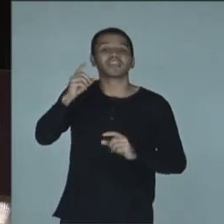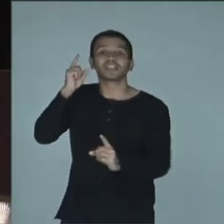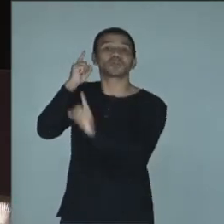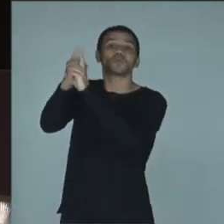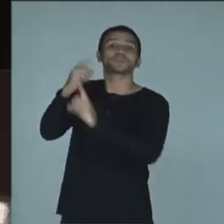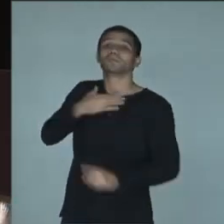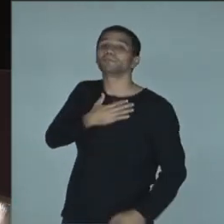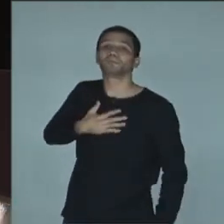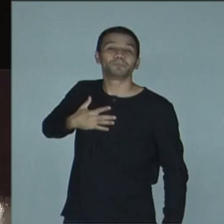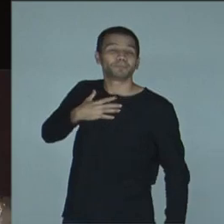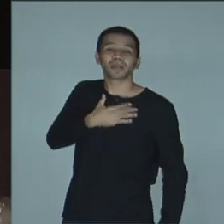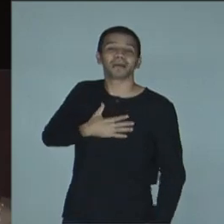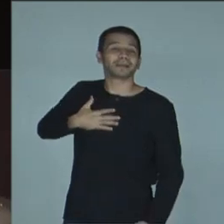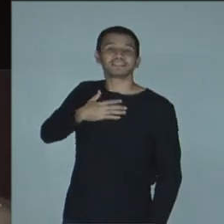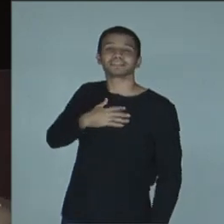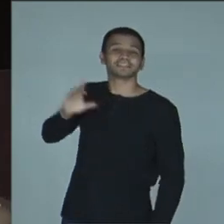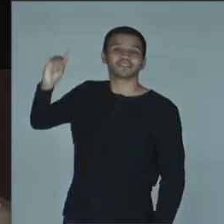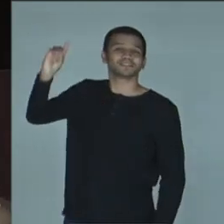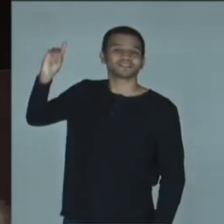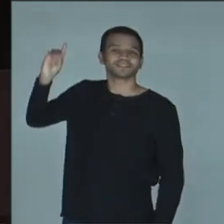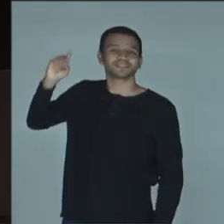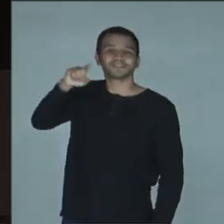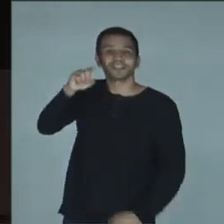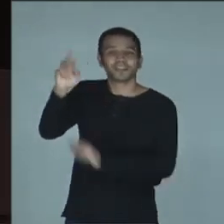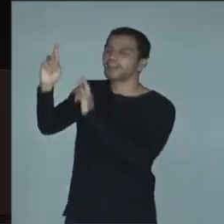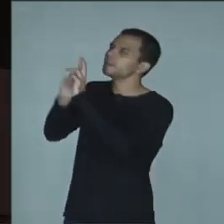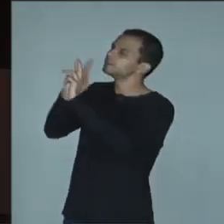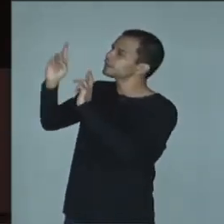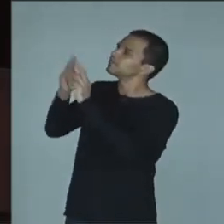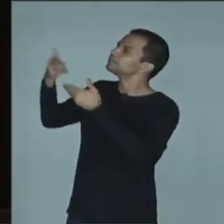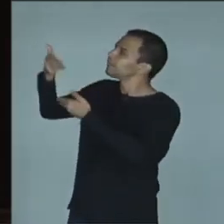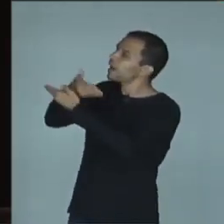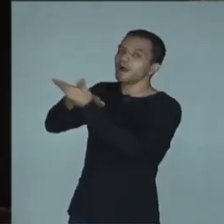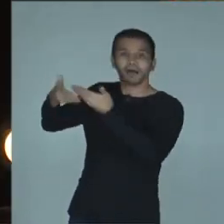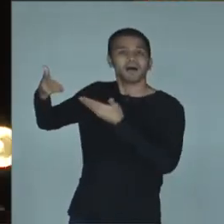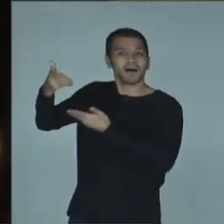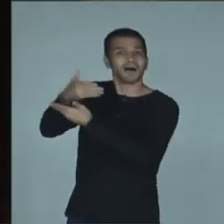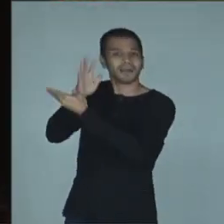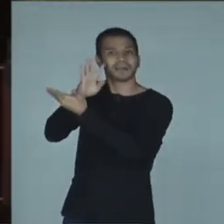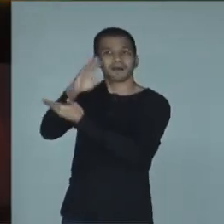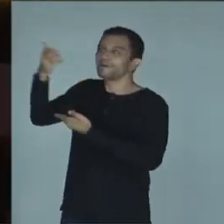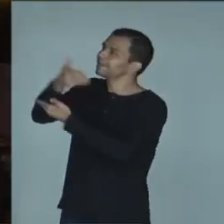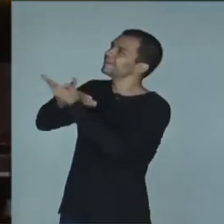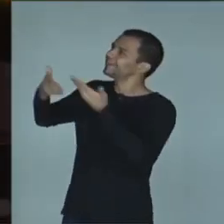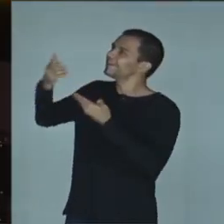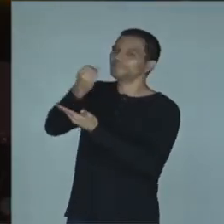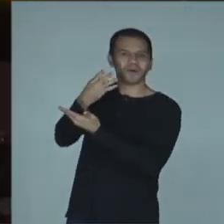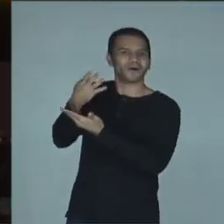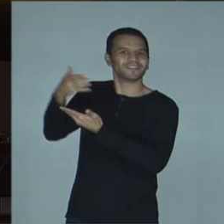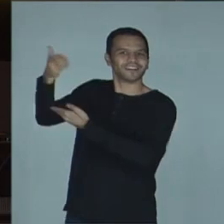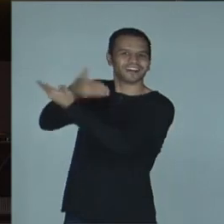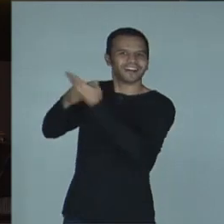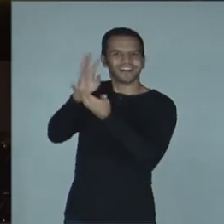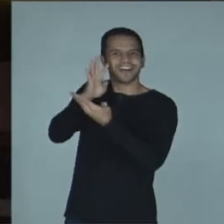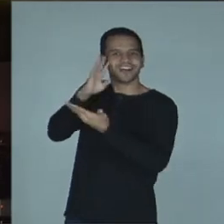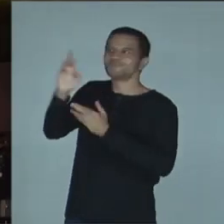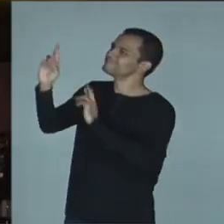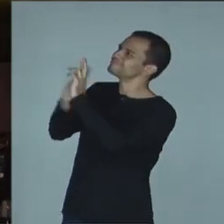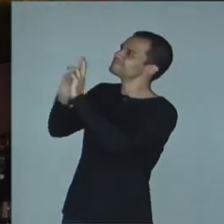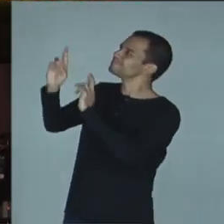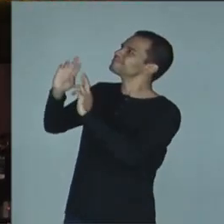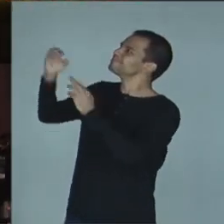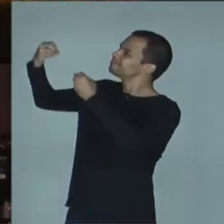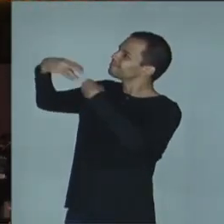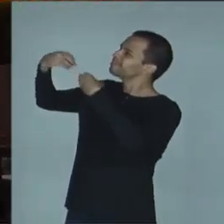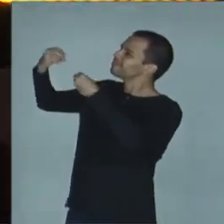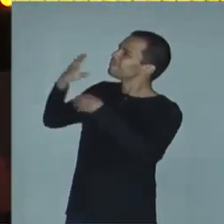o prazer alguma coisa que te huna Deus Pára pô que maneiro gostoso legal Esse é o que que você gosta de